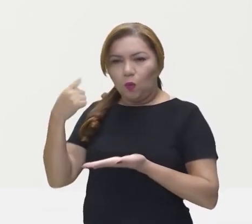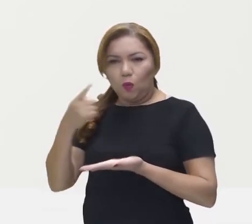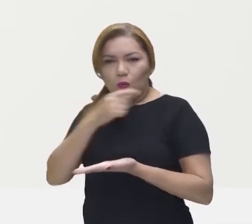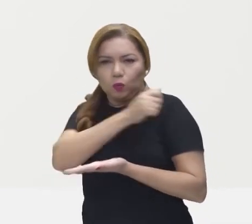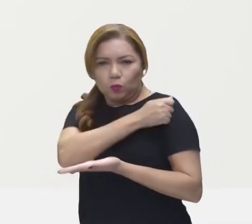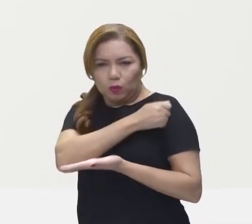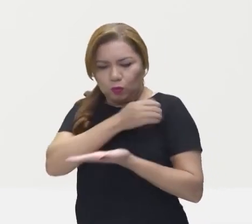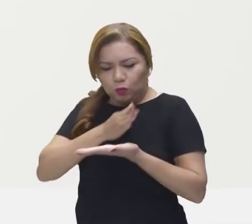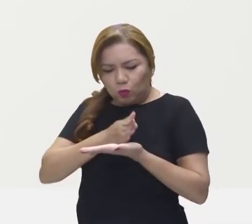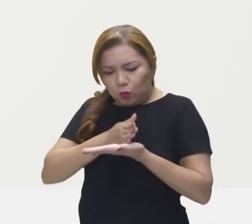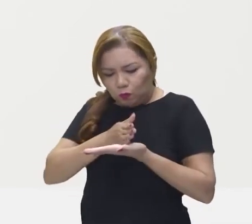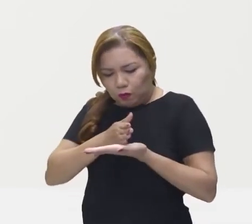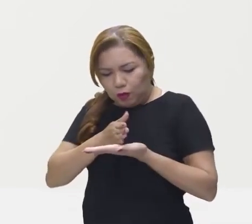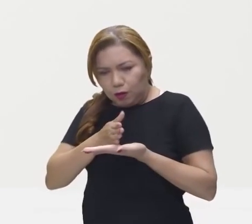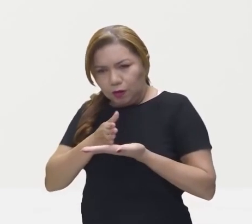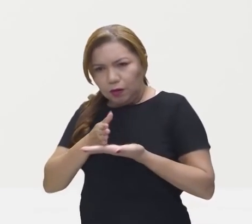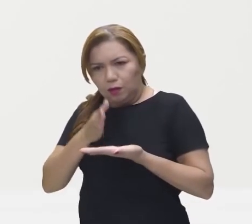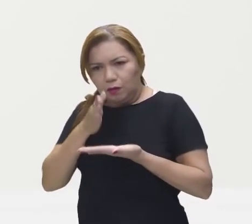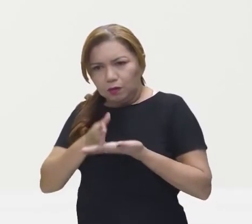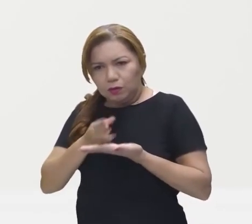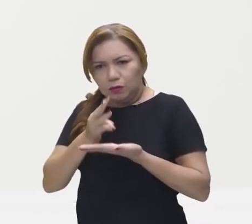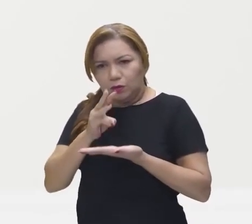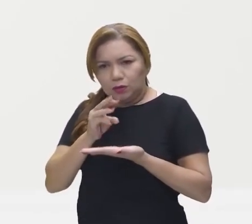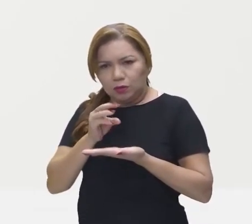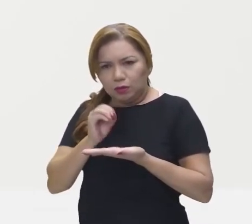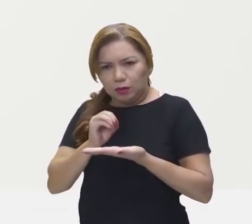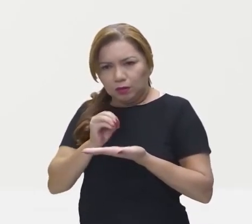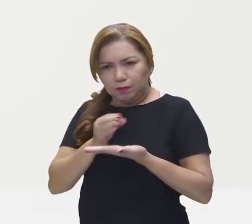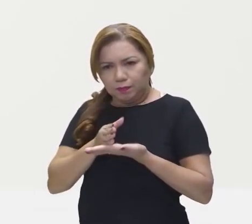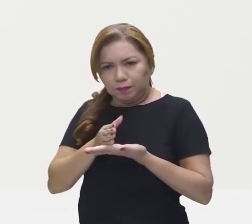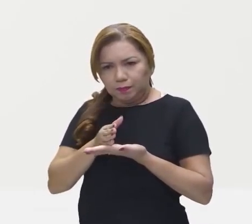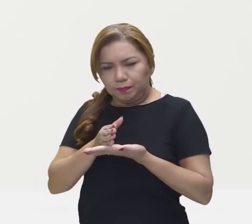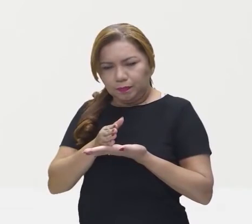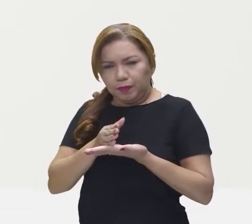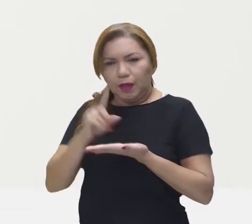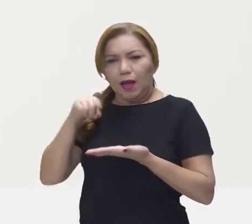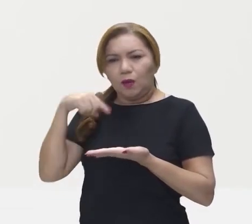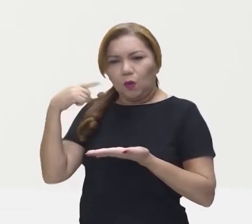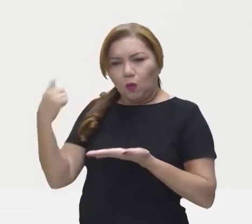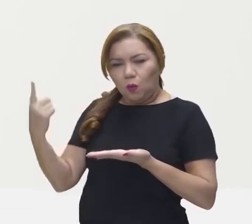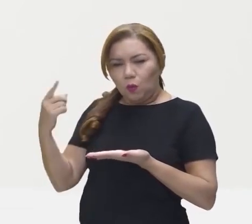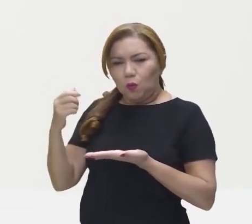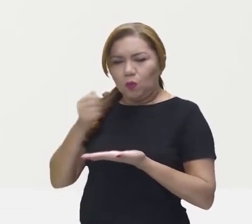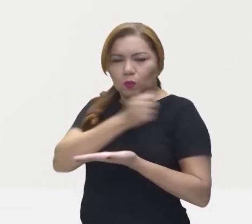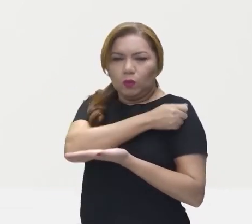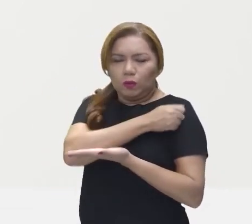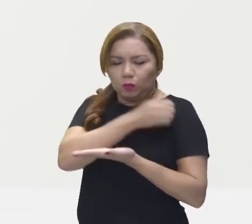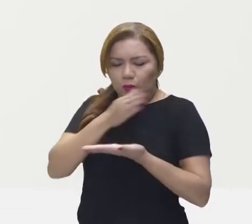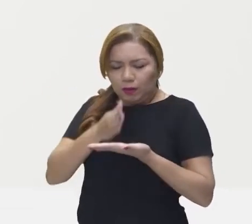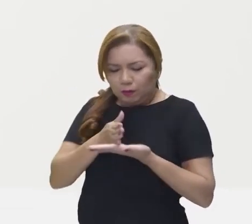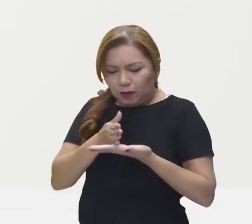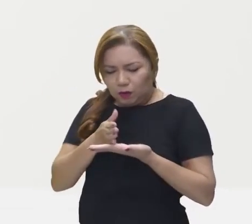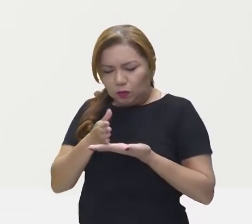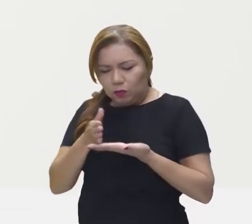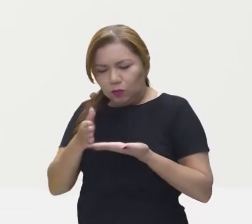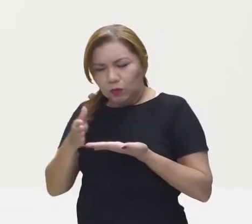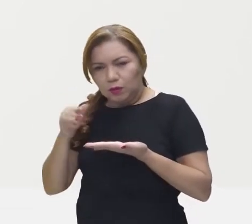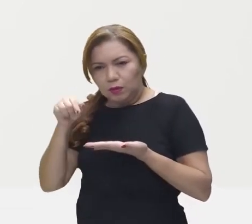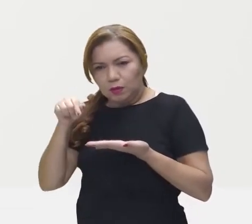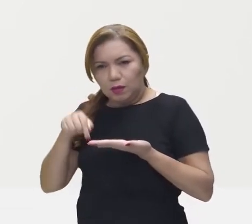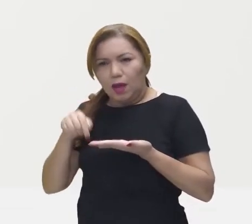na linha de chegada. Vamos lá. Isso deve ser repetido até que todo o percurso